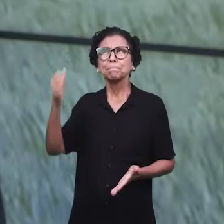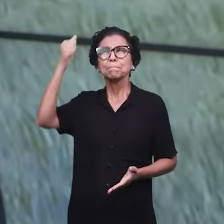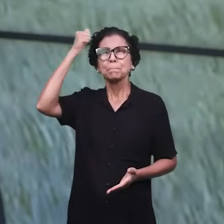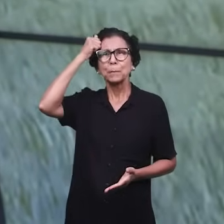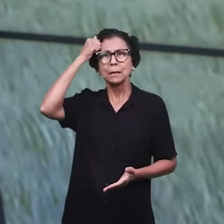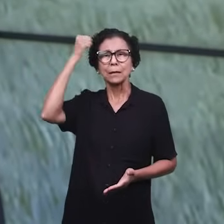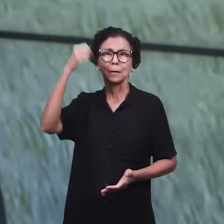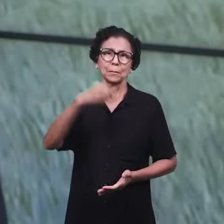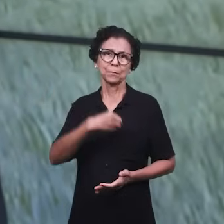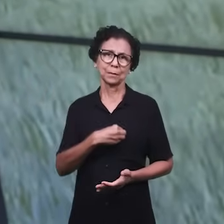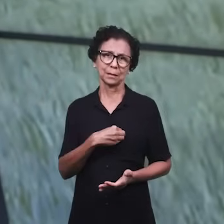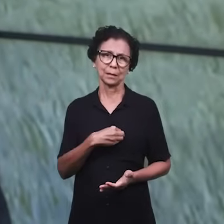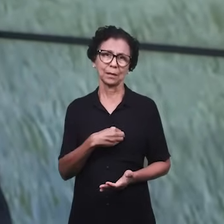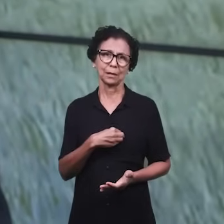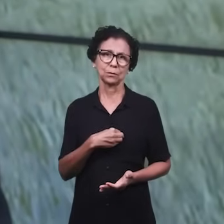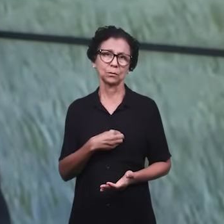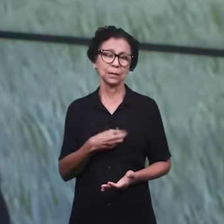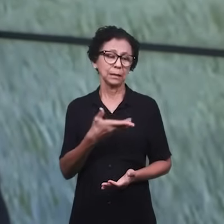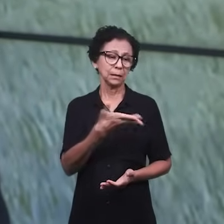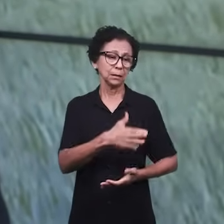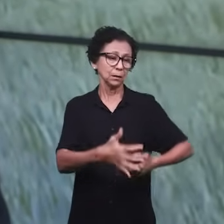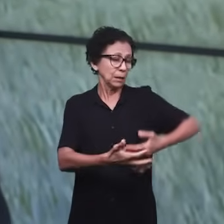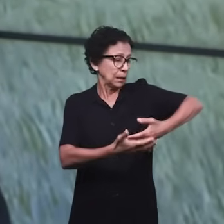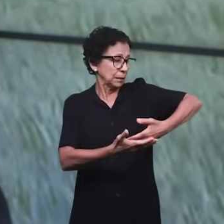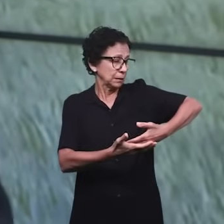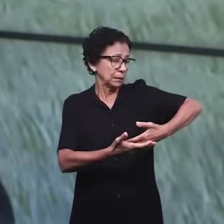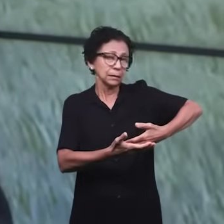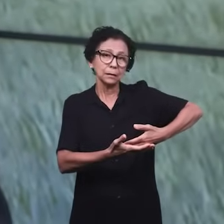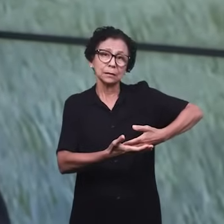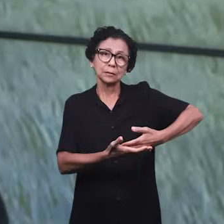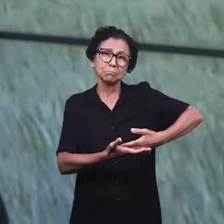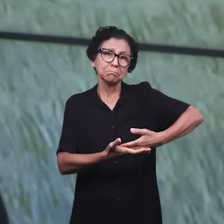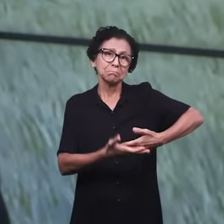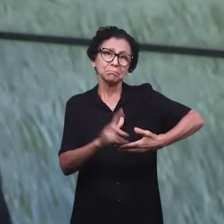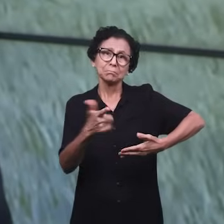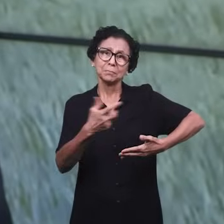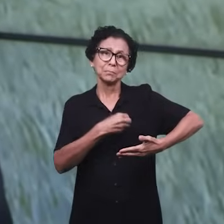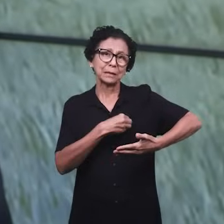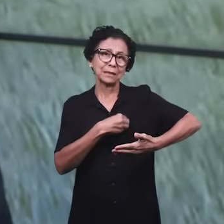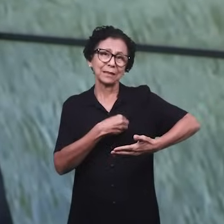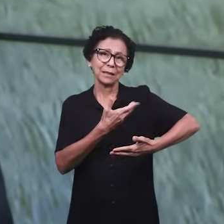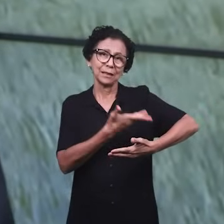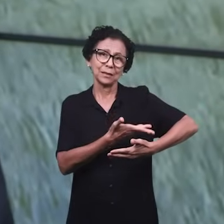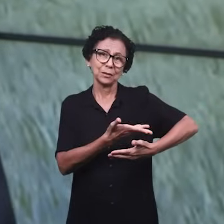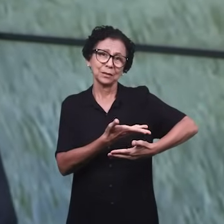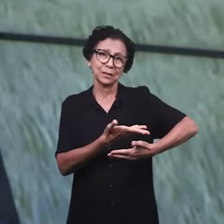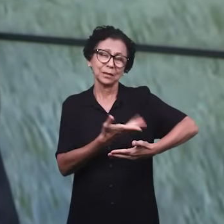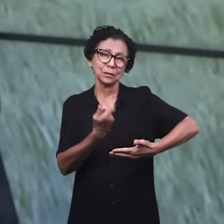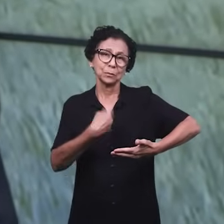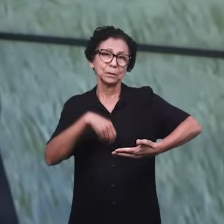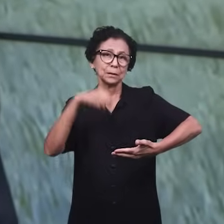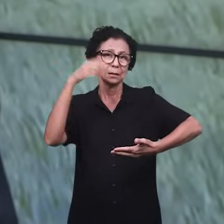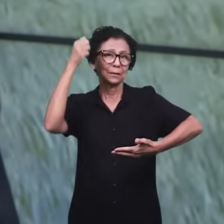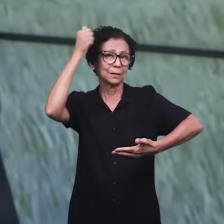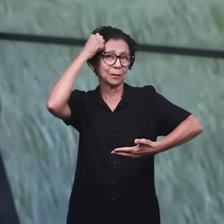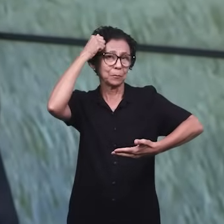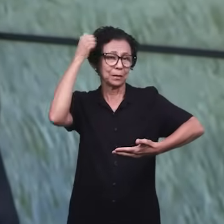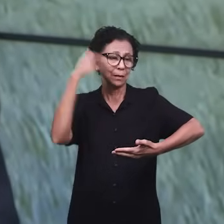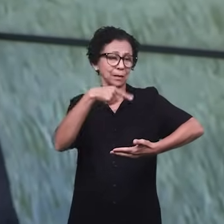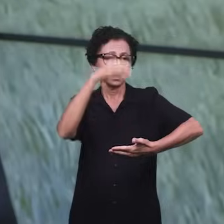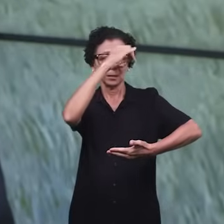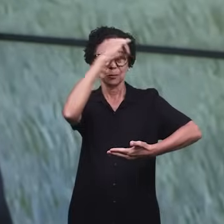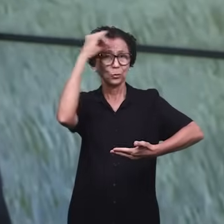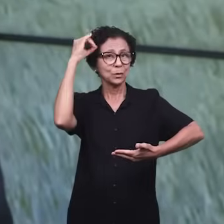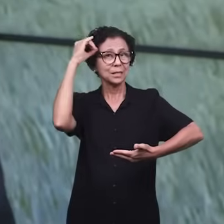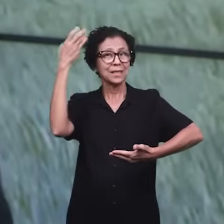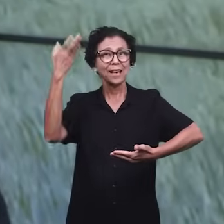se arrepender não é imputado pecado a criança e aí o ponto importante porque a criança vive estado da inocência e